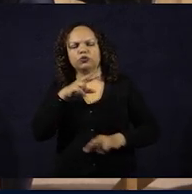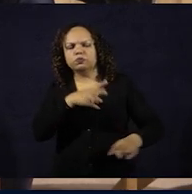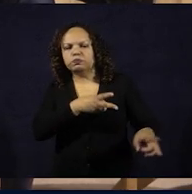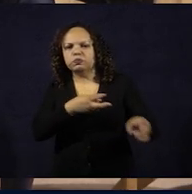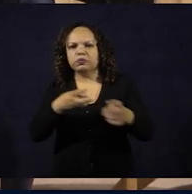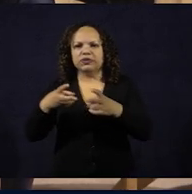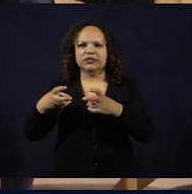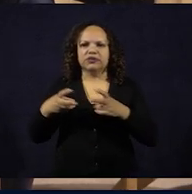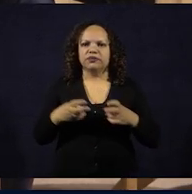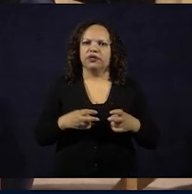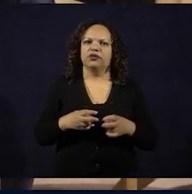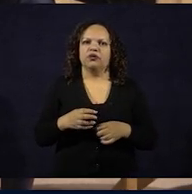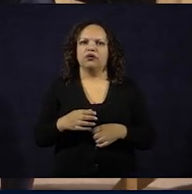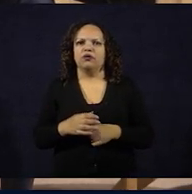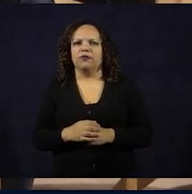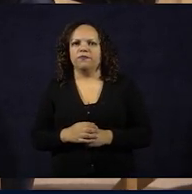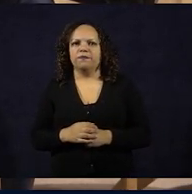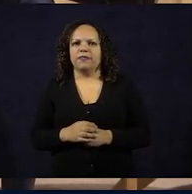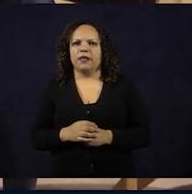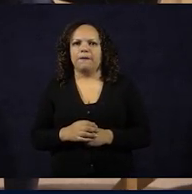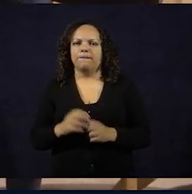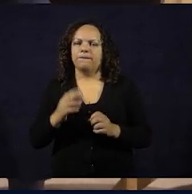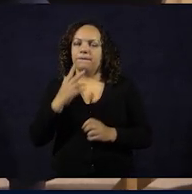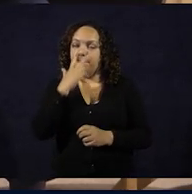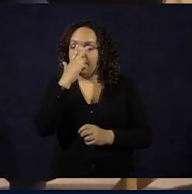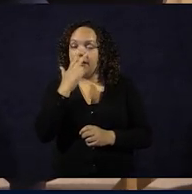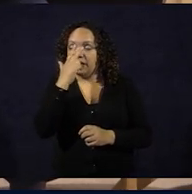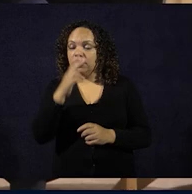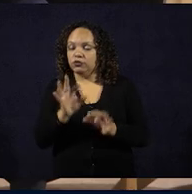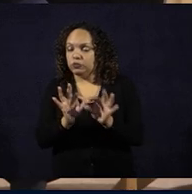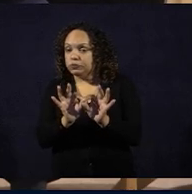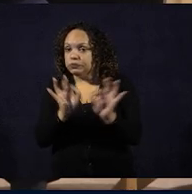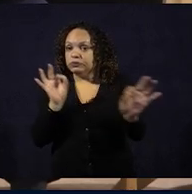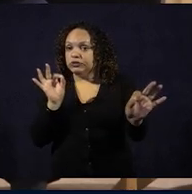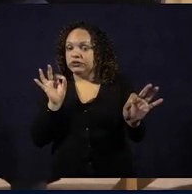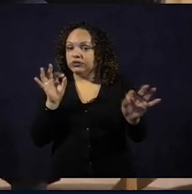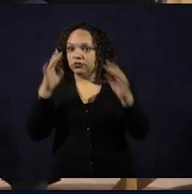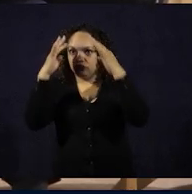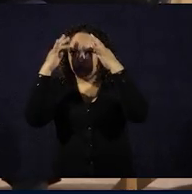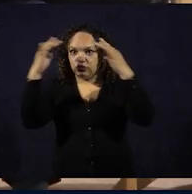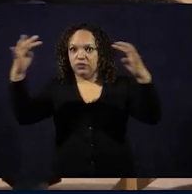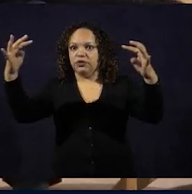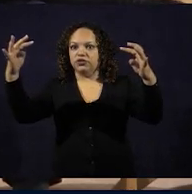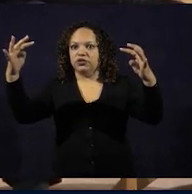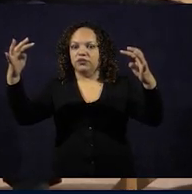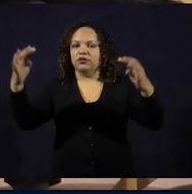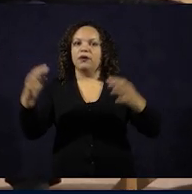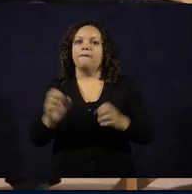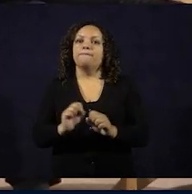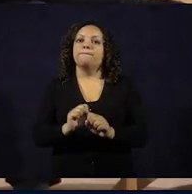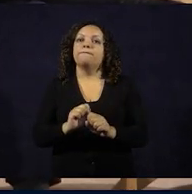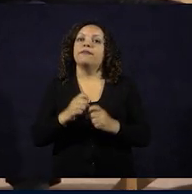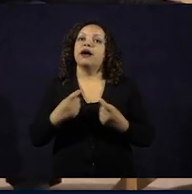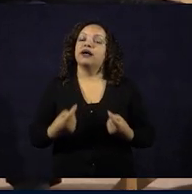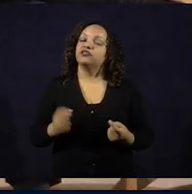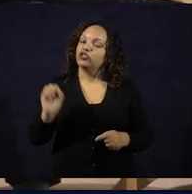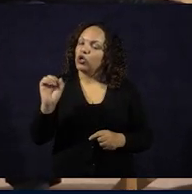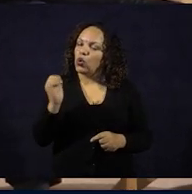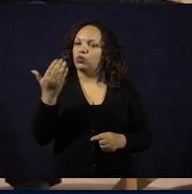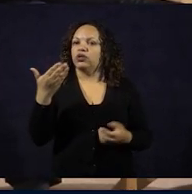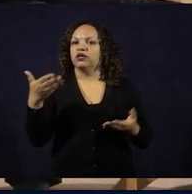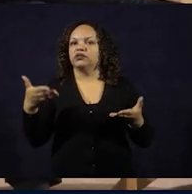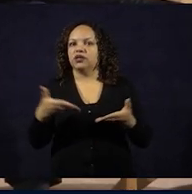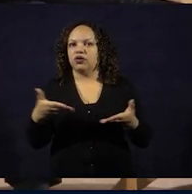como uma coisa às vezes fica achando que tá muito distante da realidade e na realidade muito dessas coisas já estão acontecendo já tão se